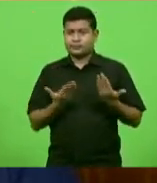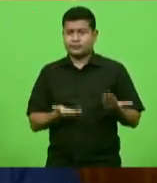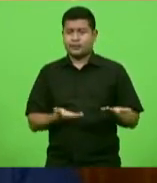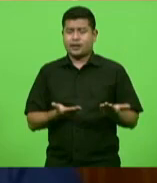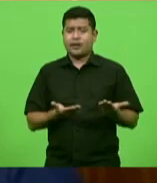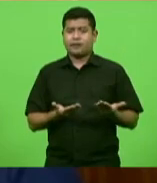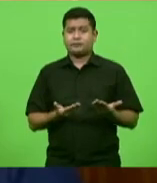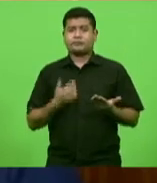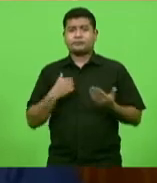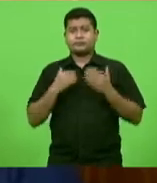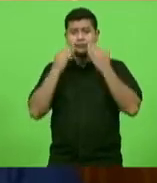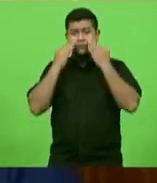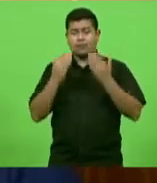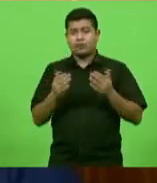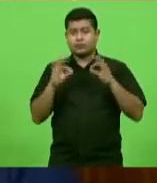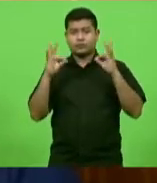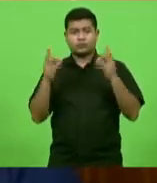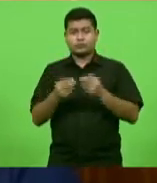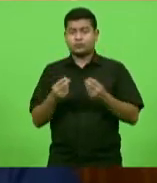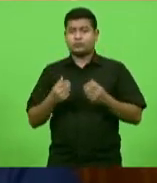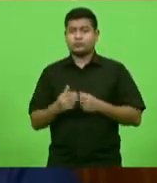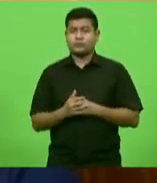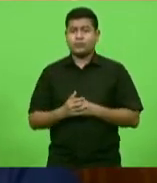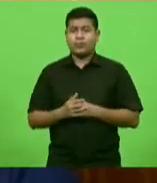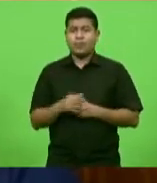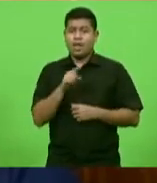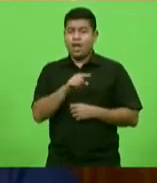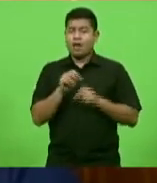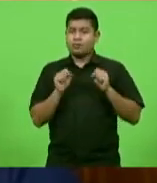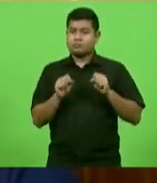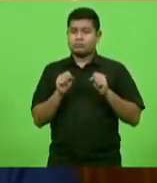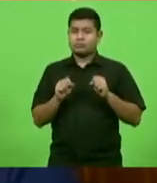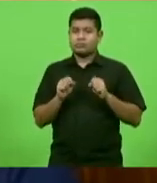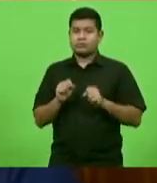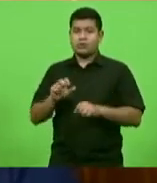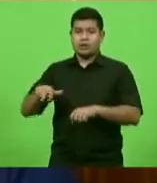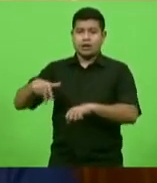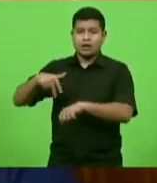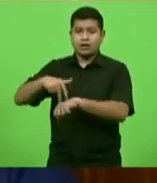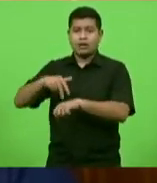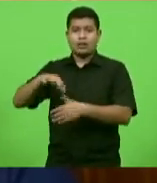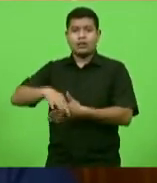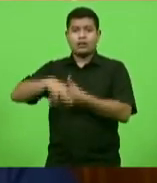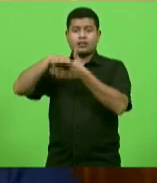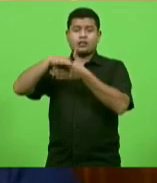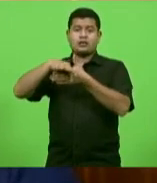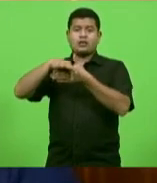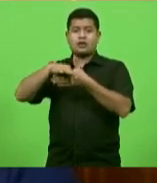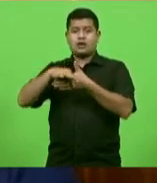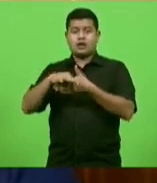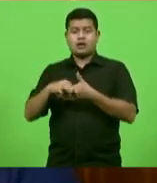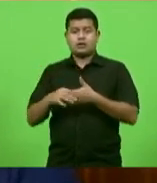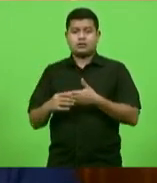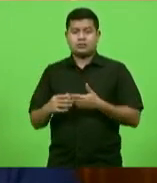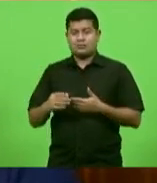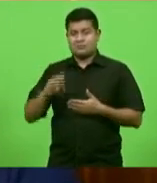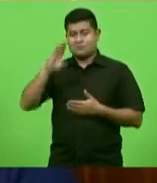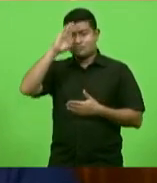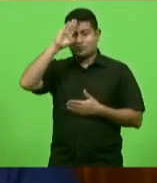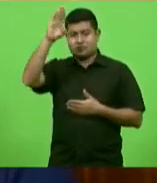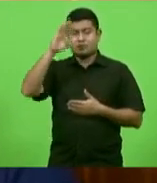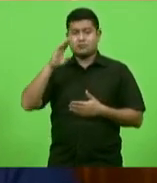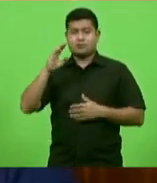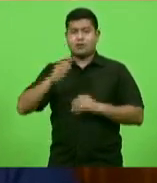e as diversas lives feitas mostram tudo isso. Ele próprio se colocou na posição de líder maior das ações do Estado